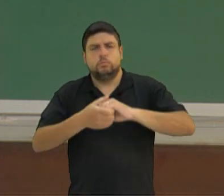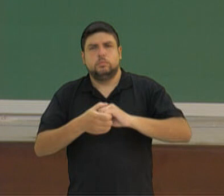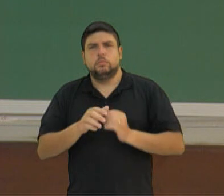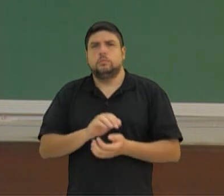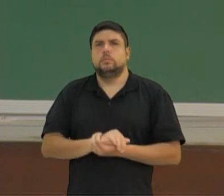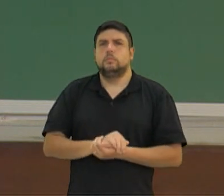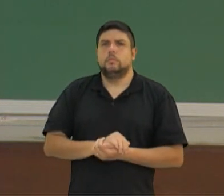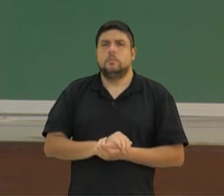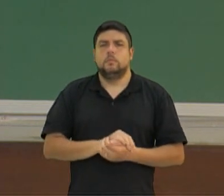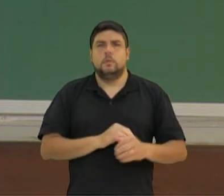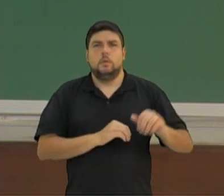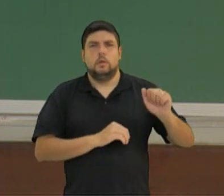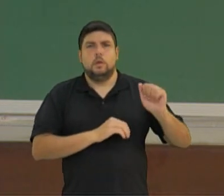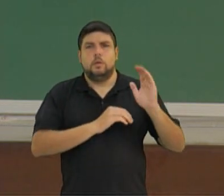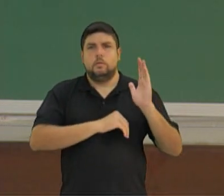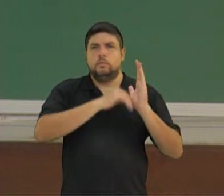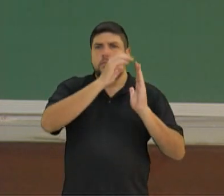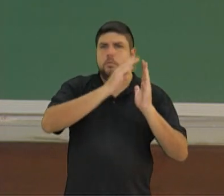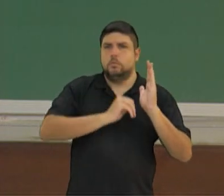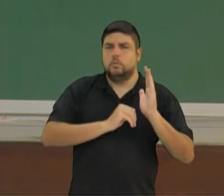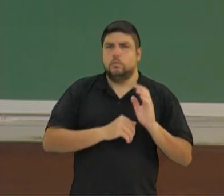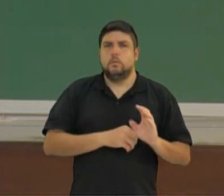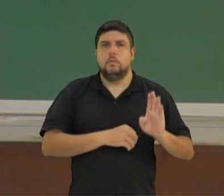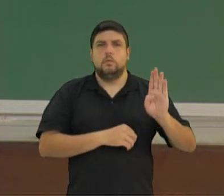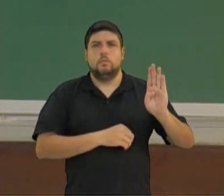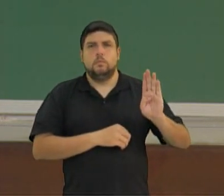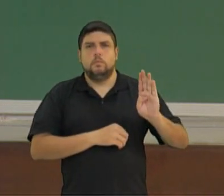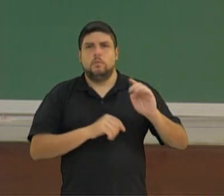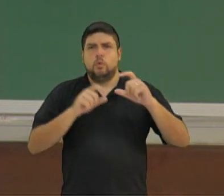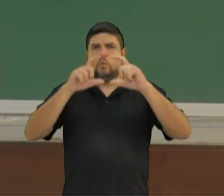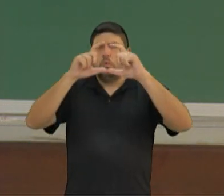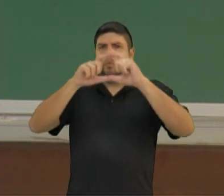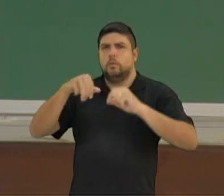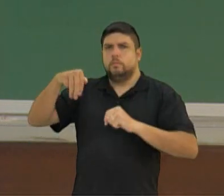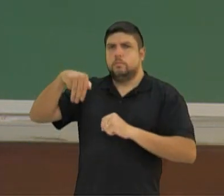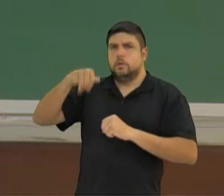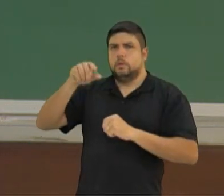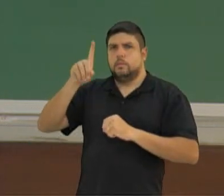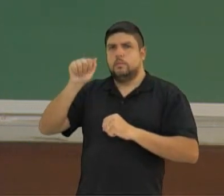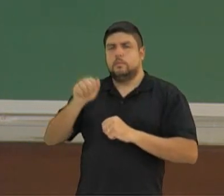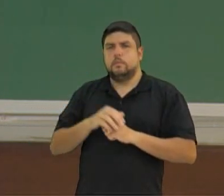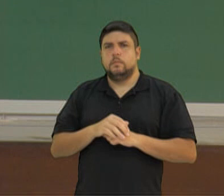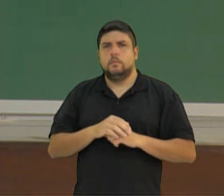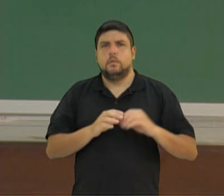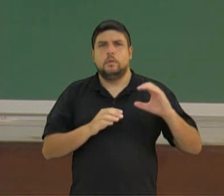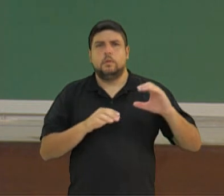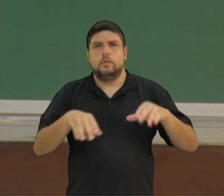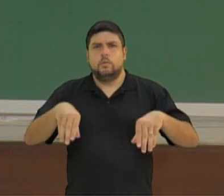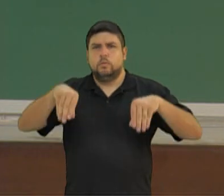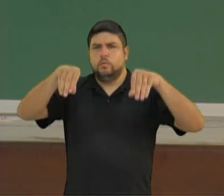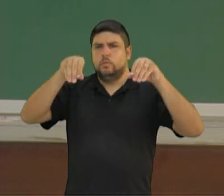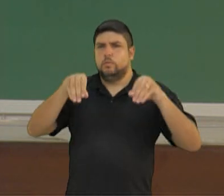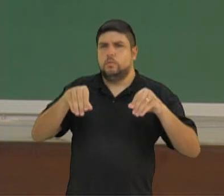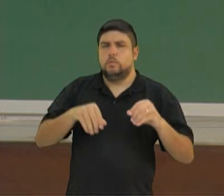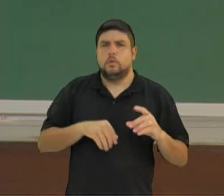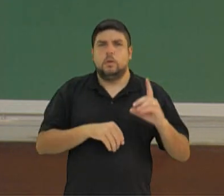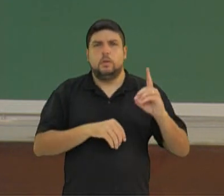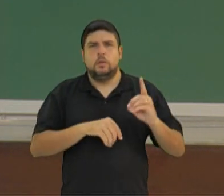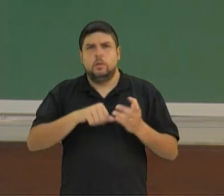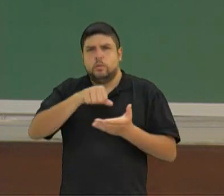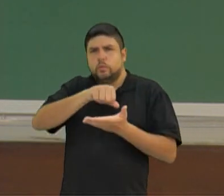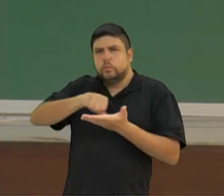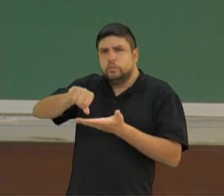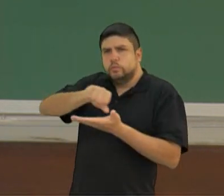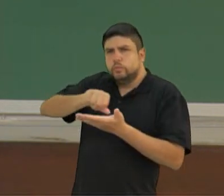A. Pinturas em tela. B. Mandalas. C. Mantos. D. Serigrafia. Vou dar